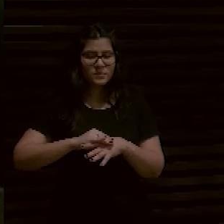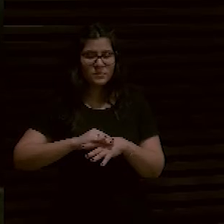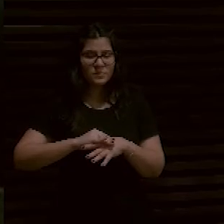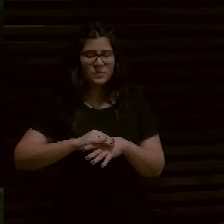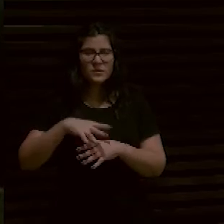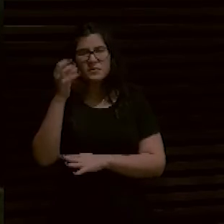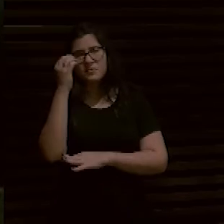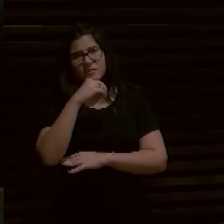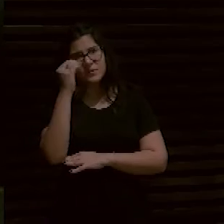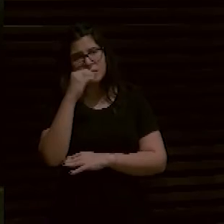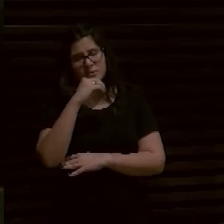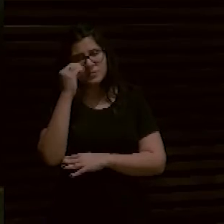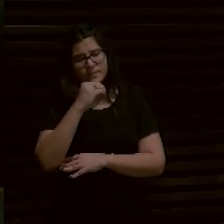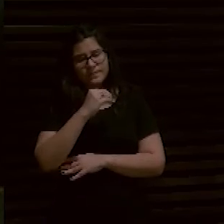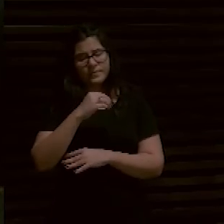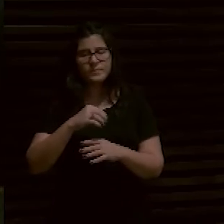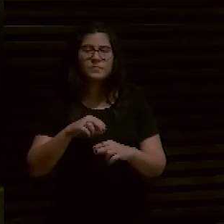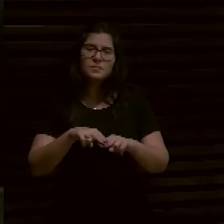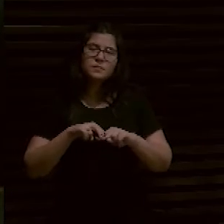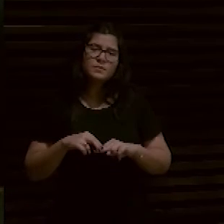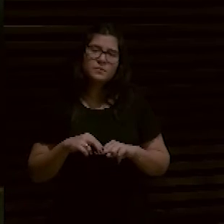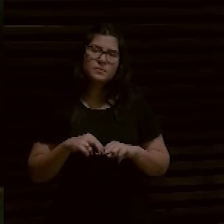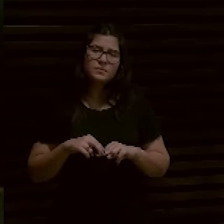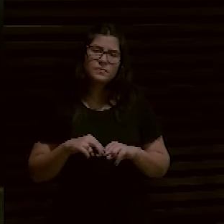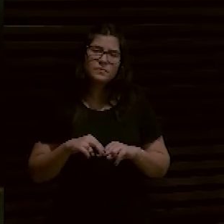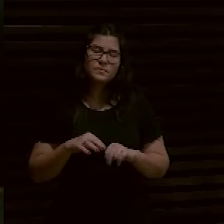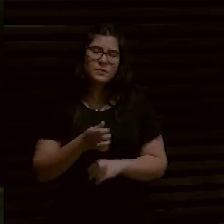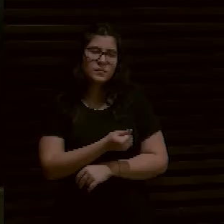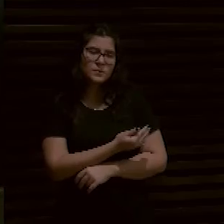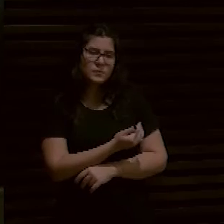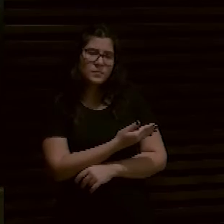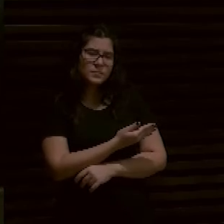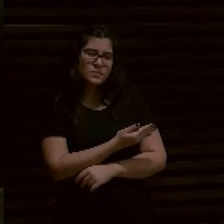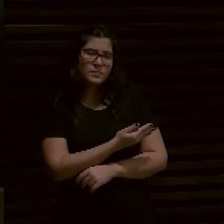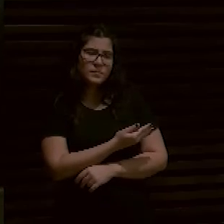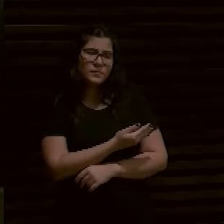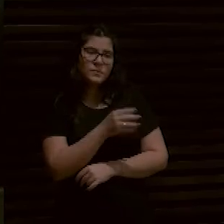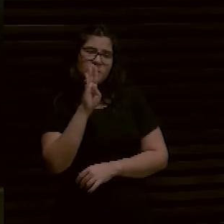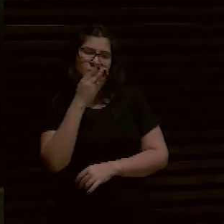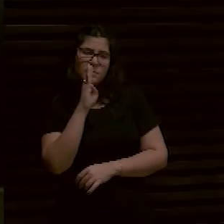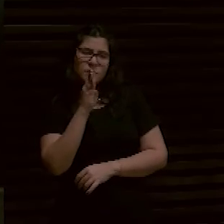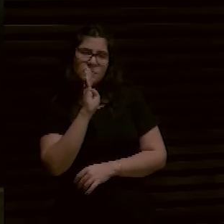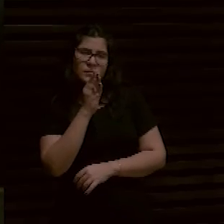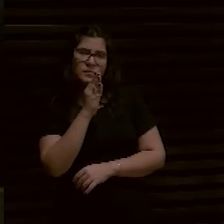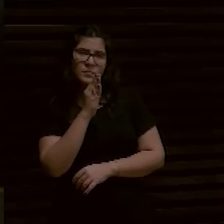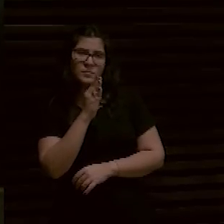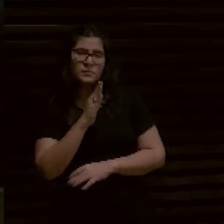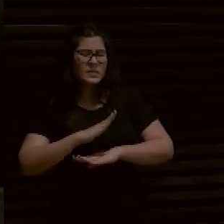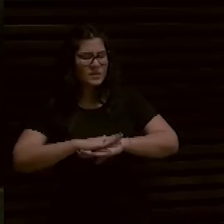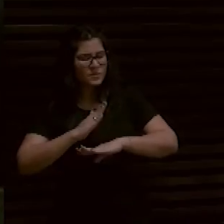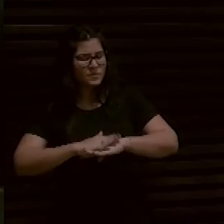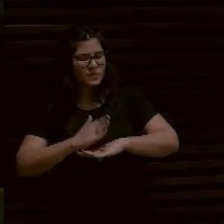Ele é frágil. E por isso, o coração é o quê? Enganoso. Mais do